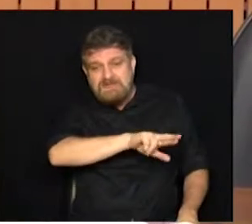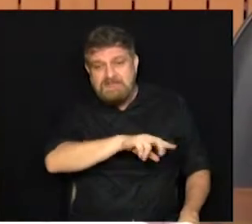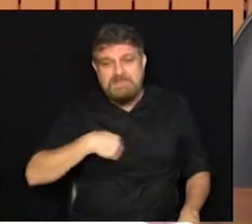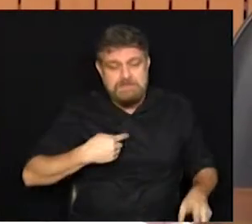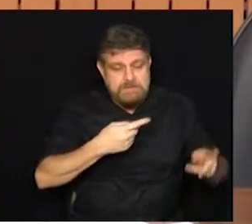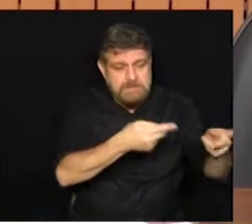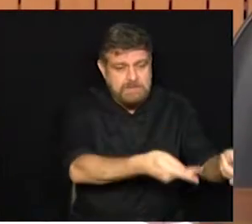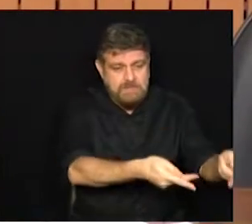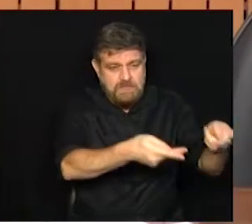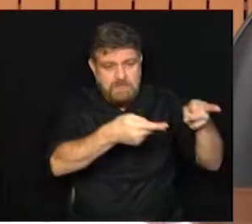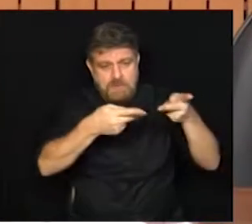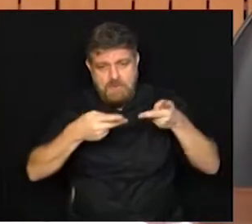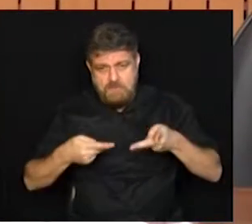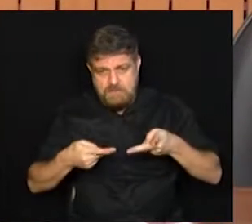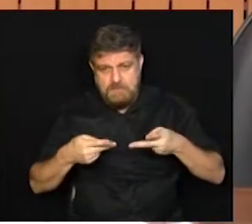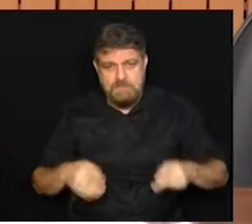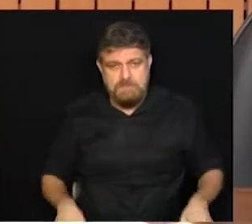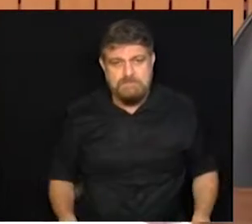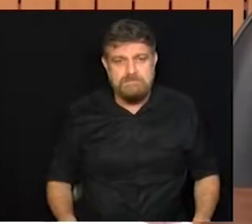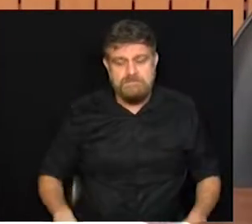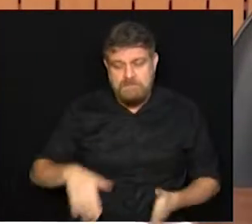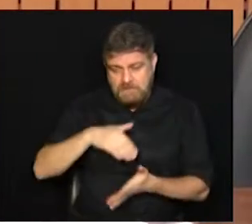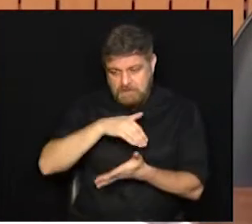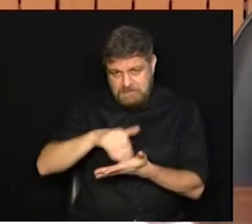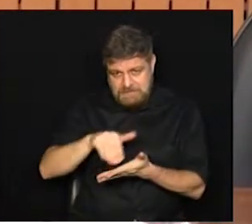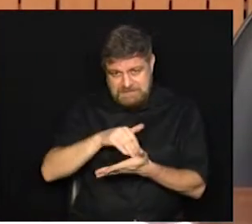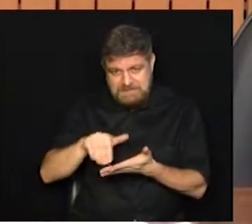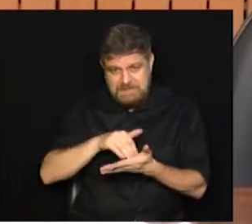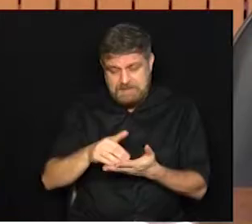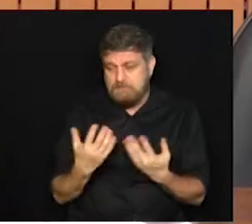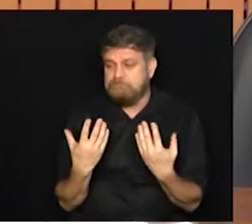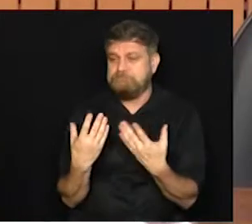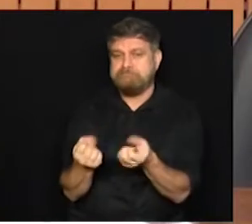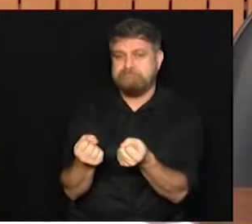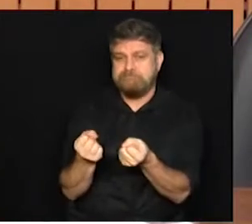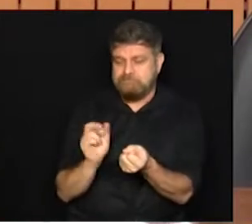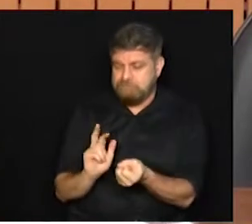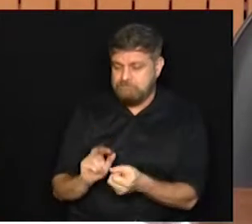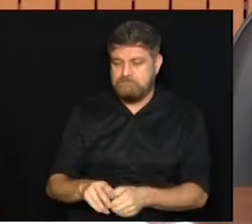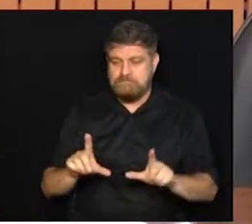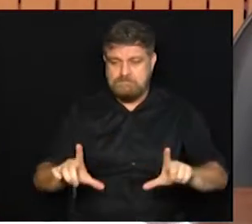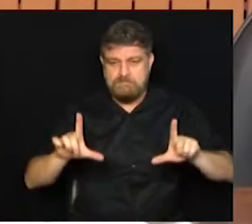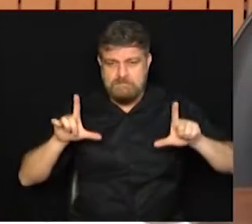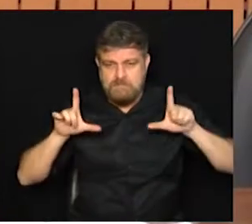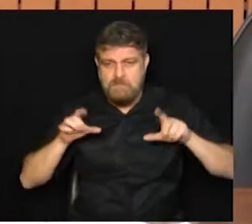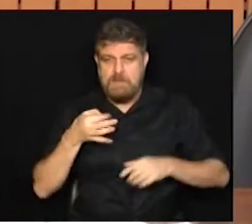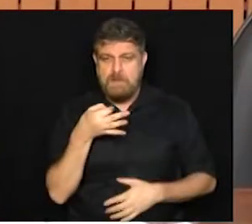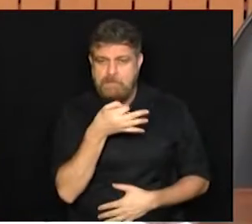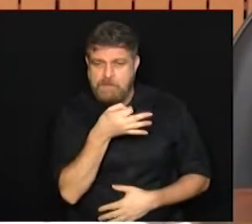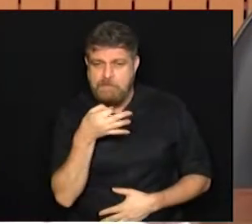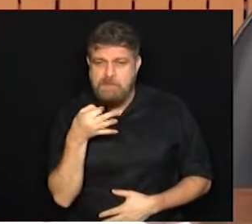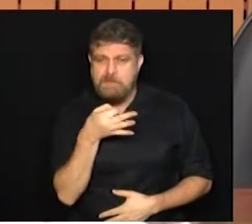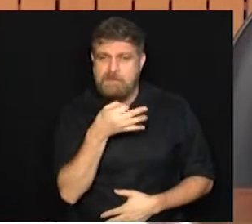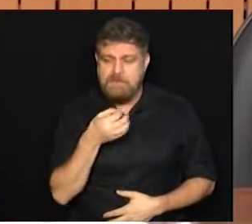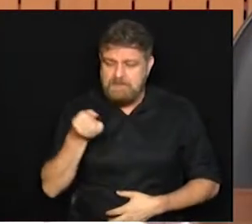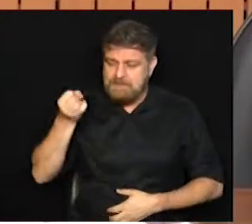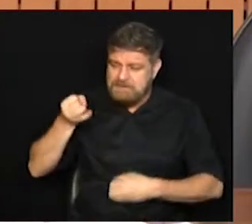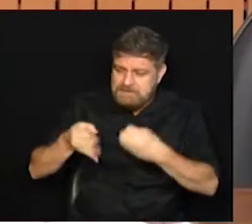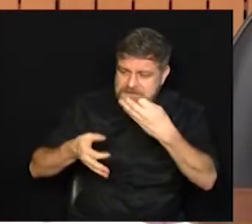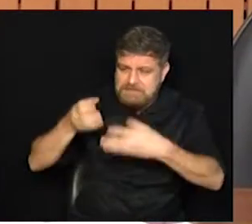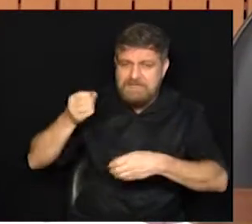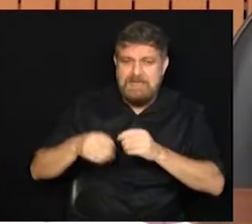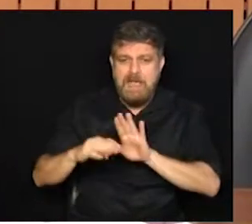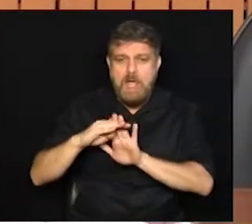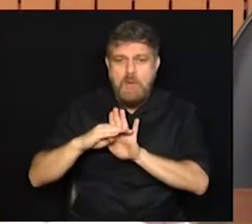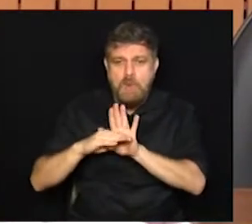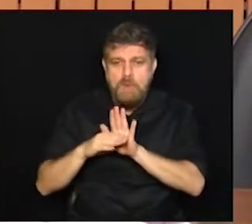convite e o secretário topou vir aqui para a gente falar um pouco mais da situação do plano cicloviário